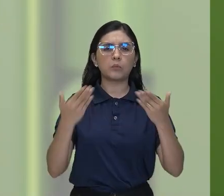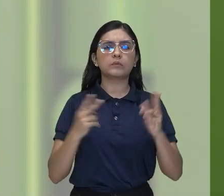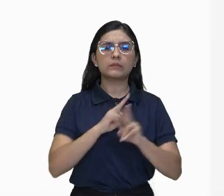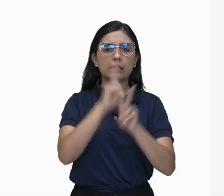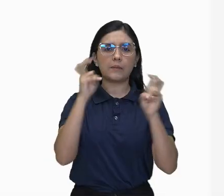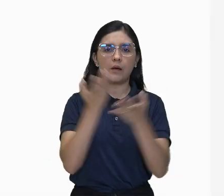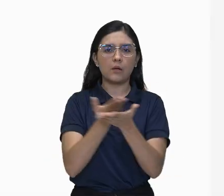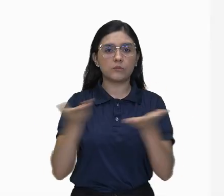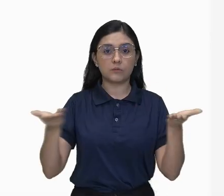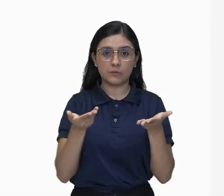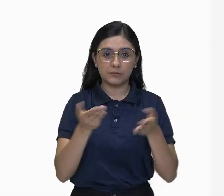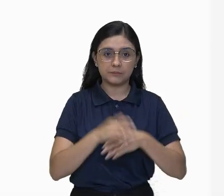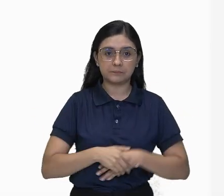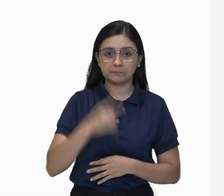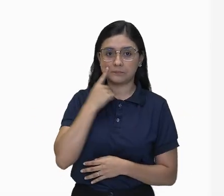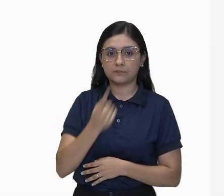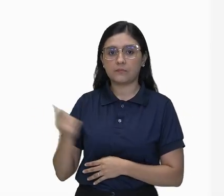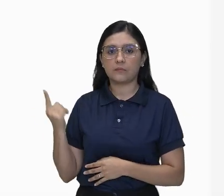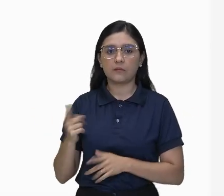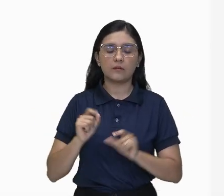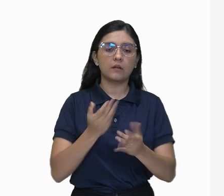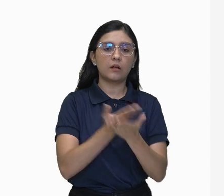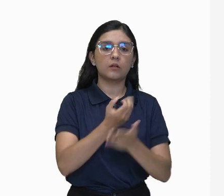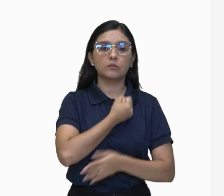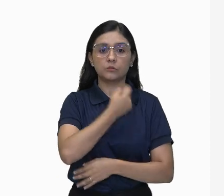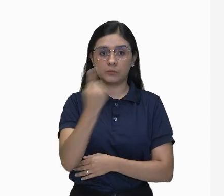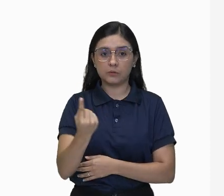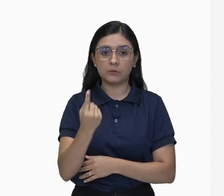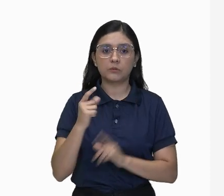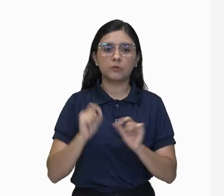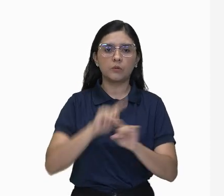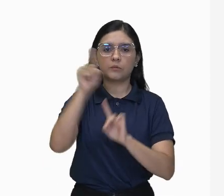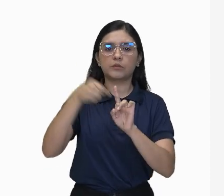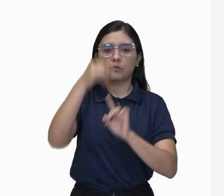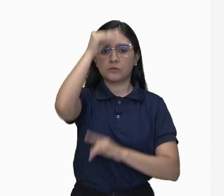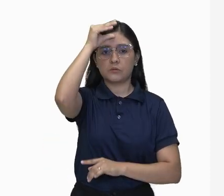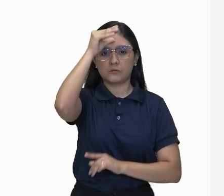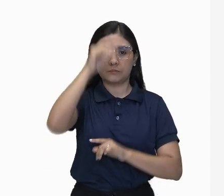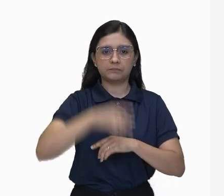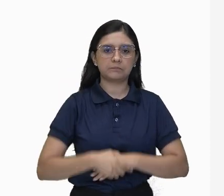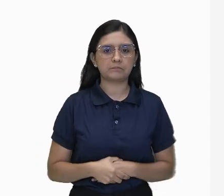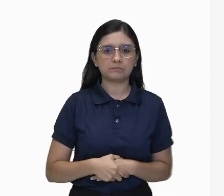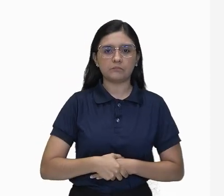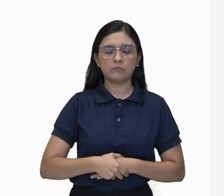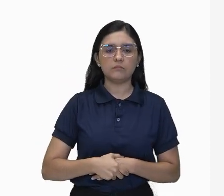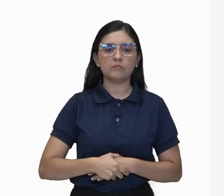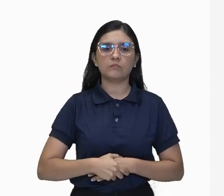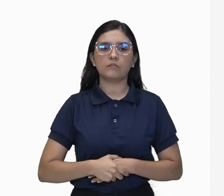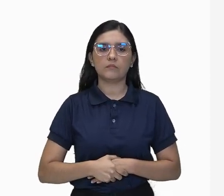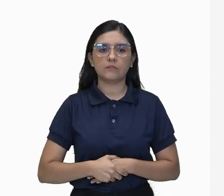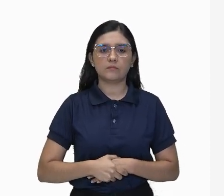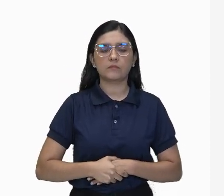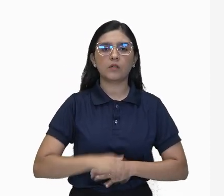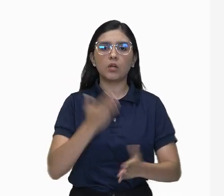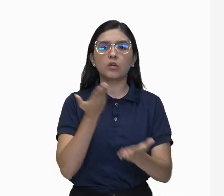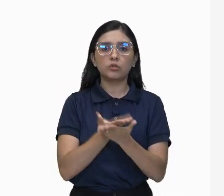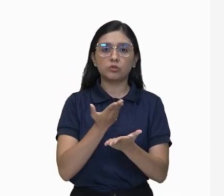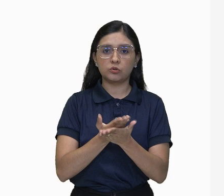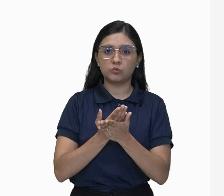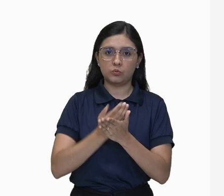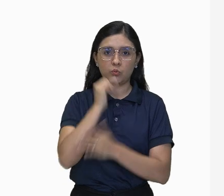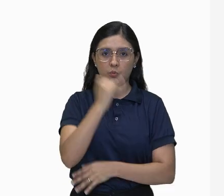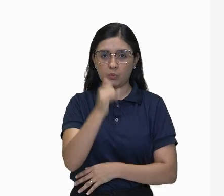aula? Olha lá, aula 1, objeto de conhecimento, eletrodinâmica,